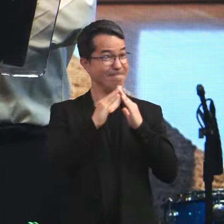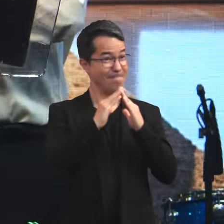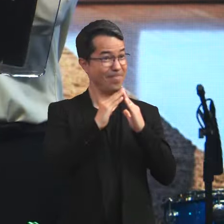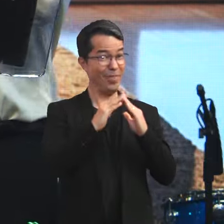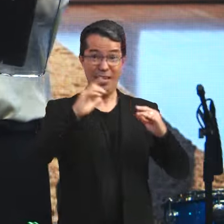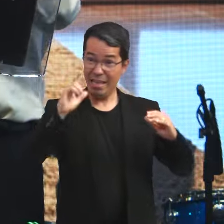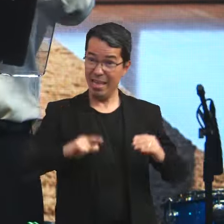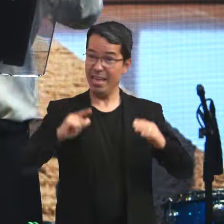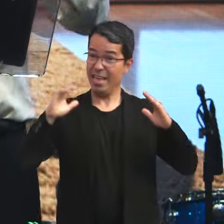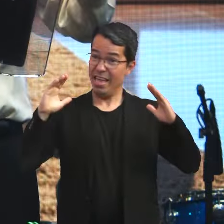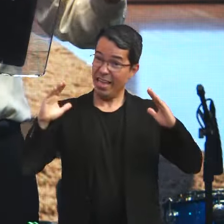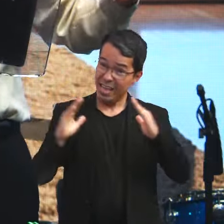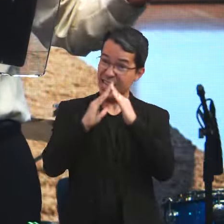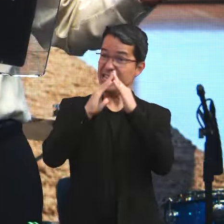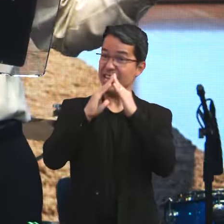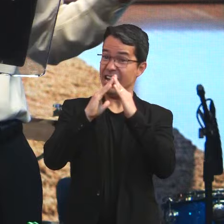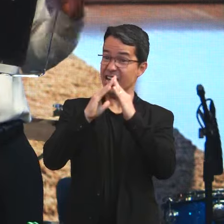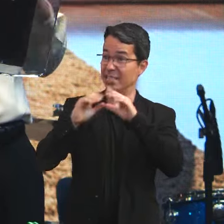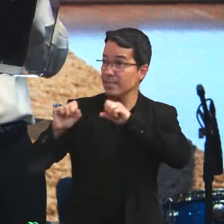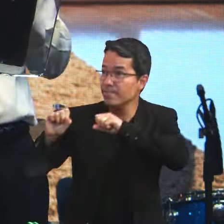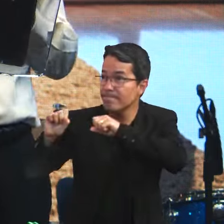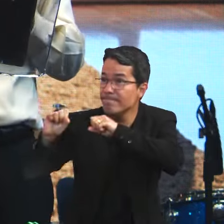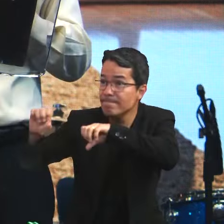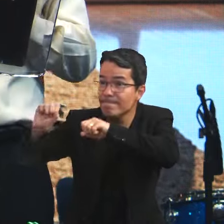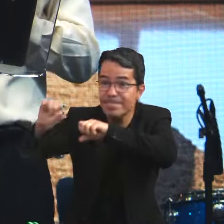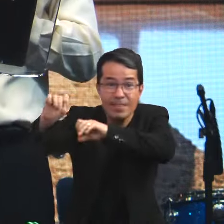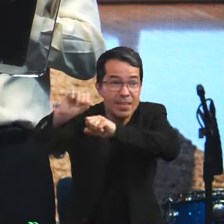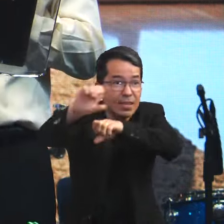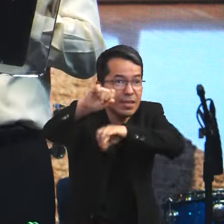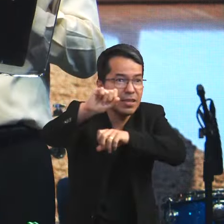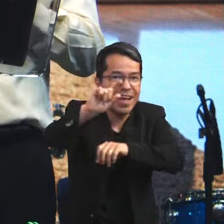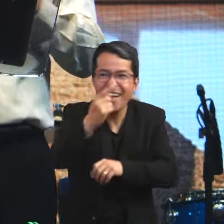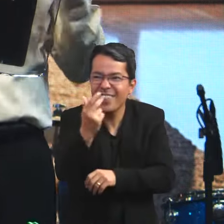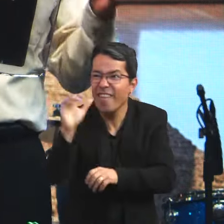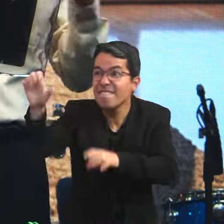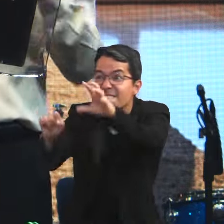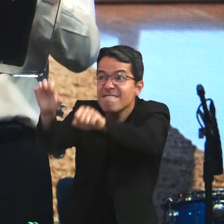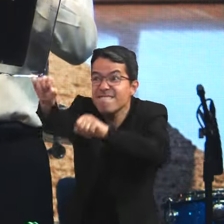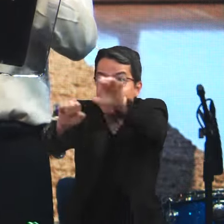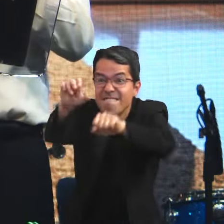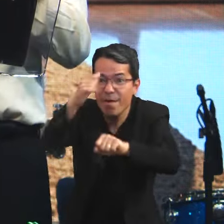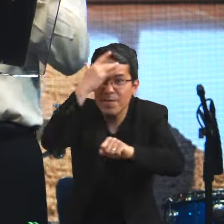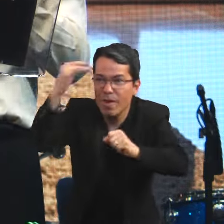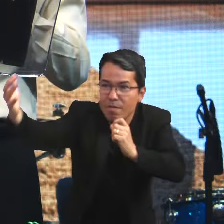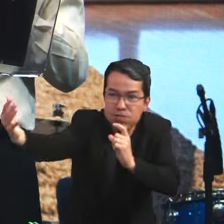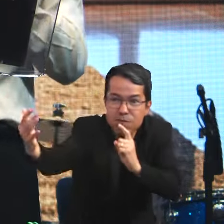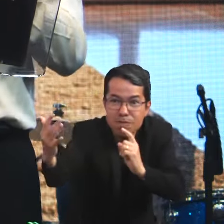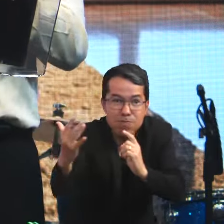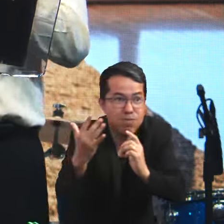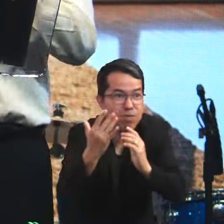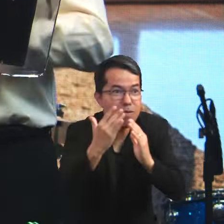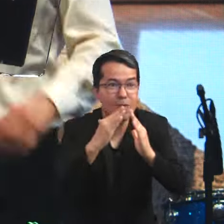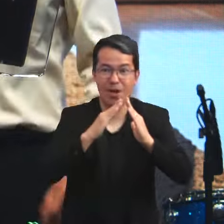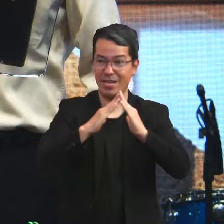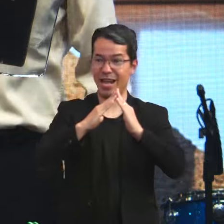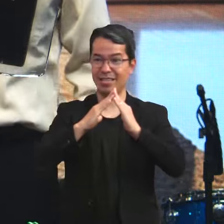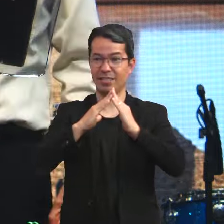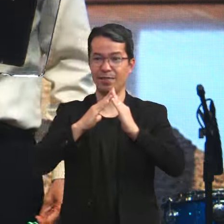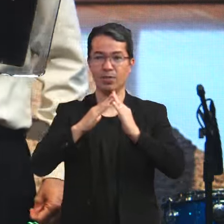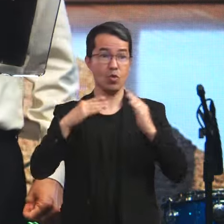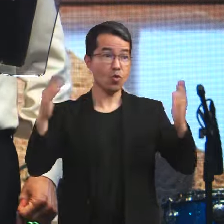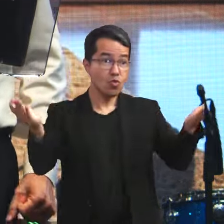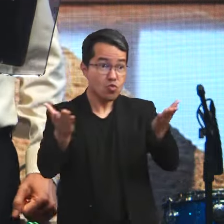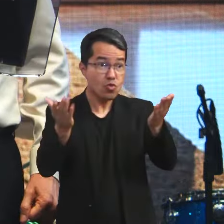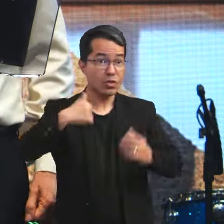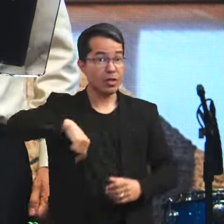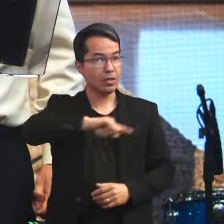que provocou rápida evangelização mund a rápida evangelização do mundo ho quando reunes cas hoje